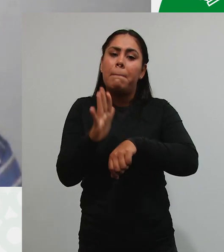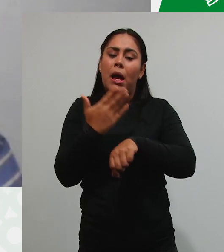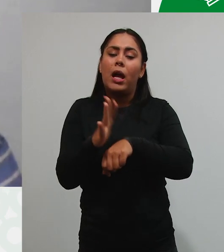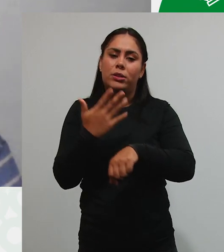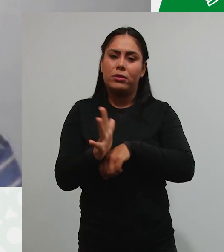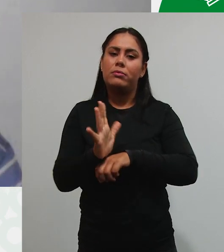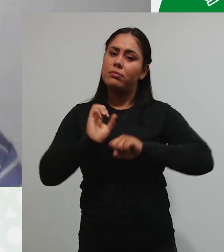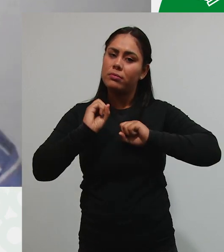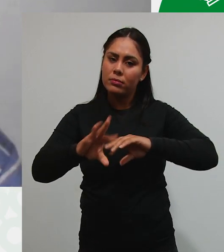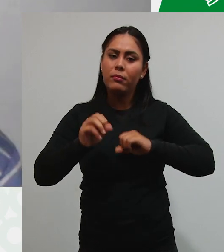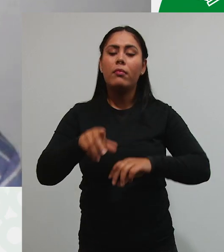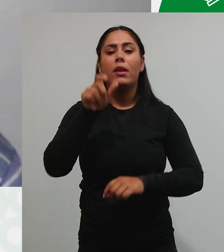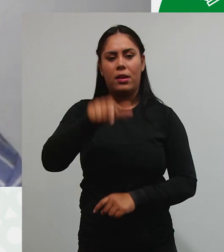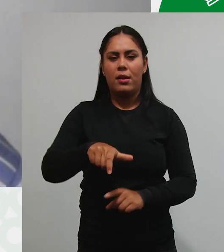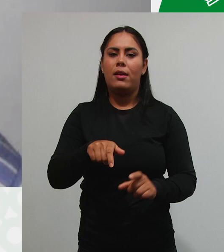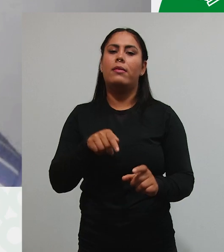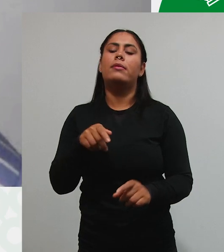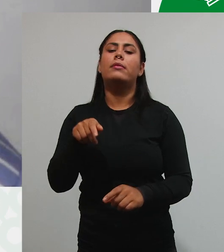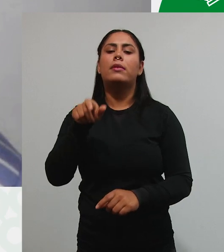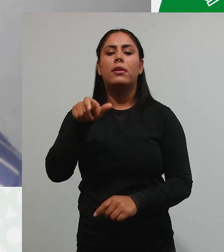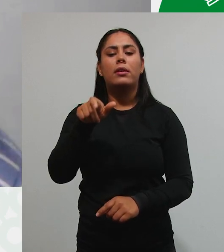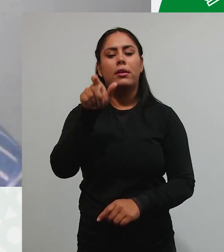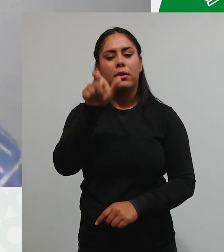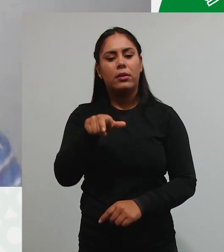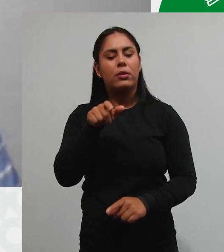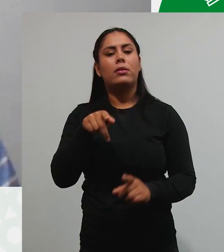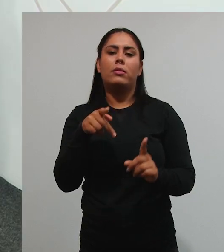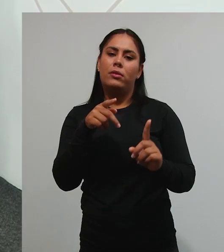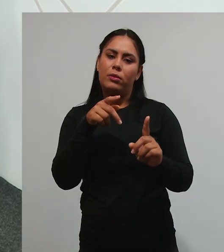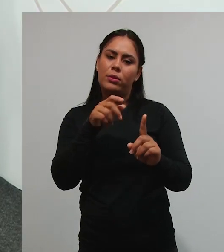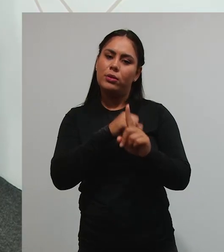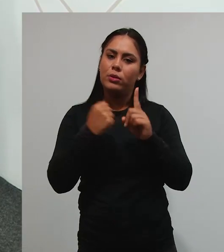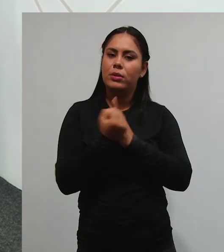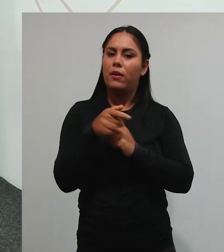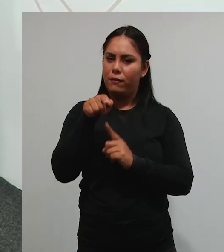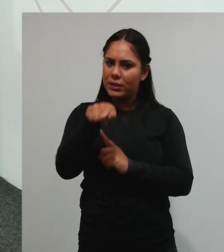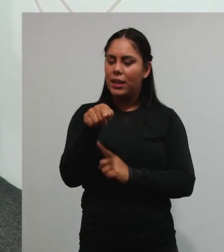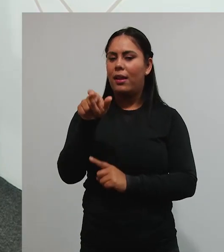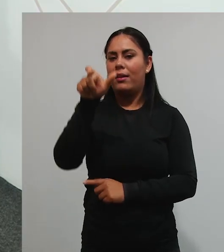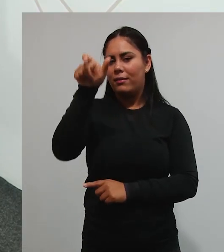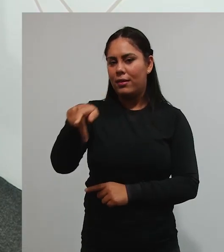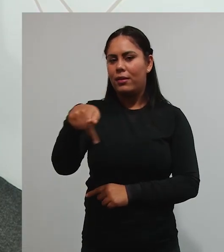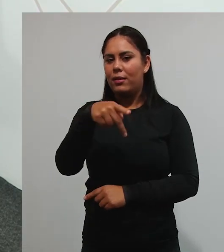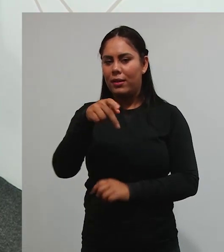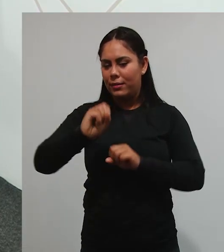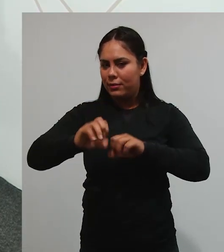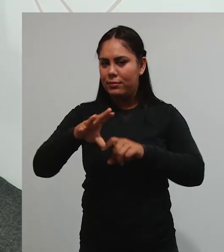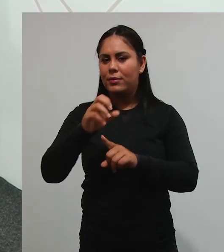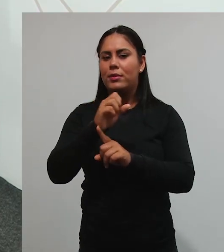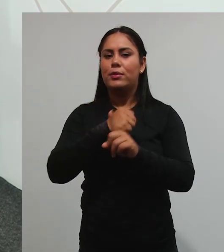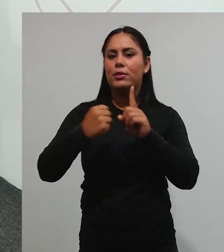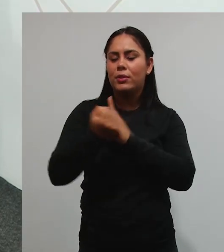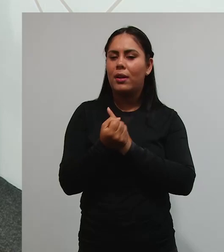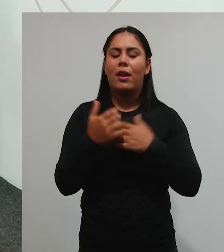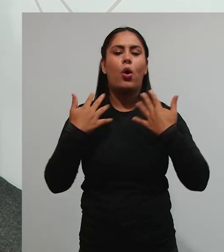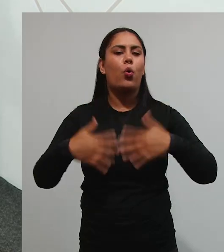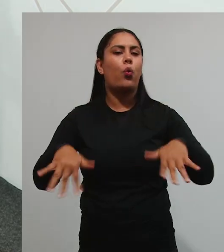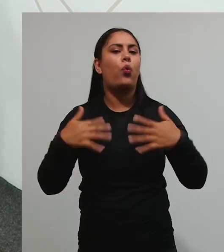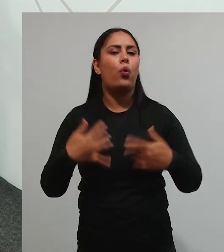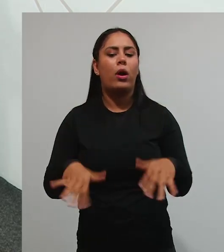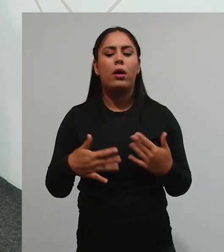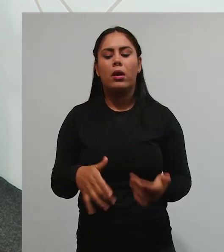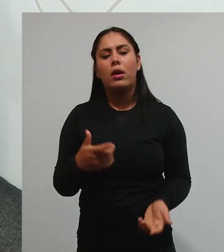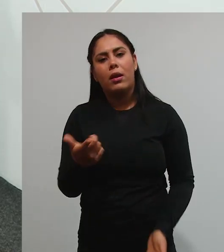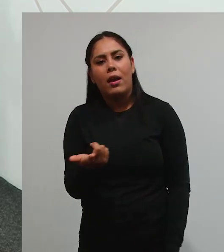E aí nós temos o educador social. Que você é um educador social. Olha, eu fico assim... Eu